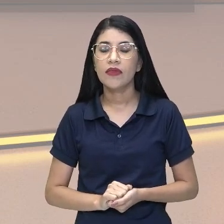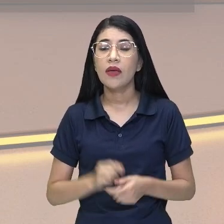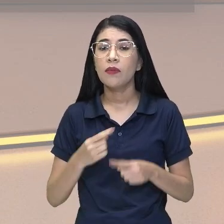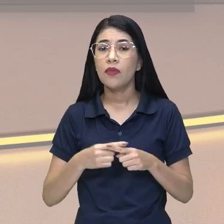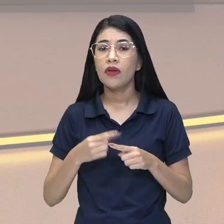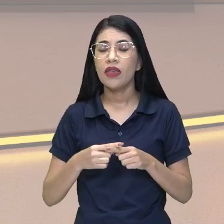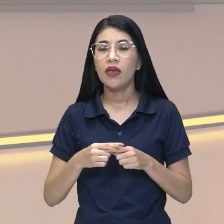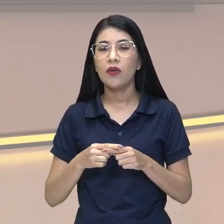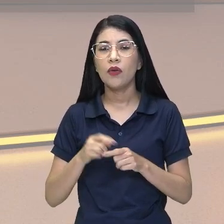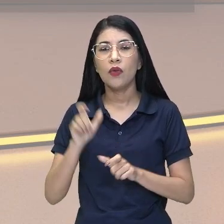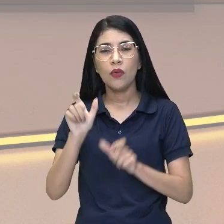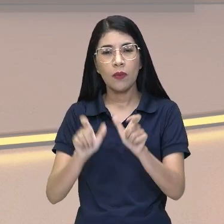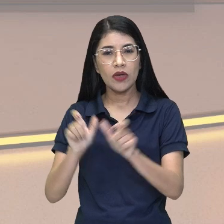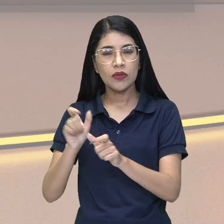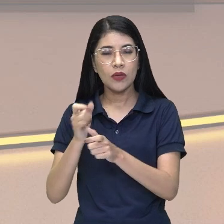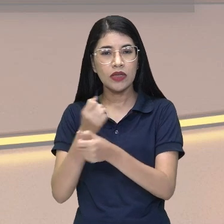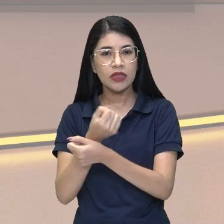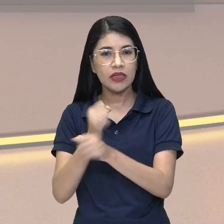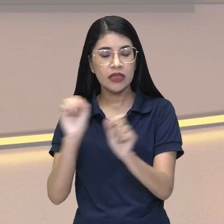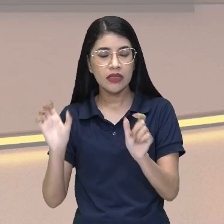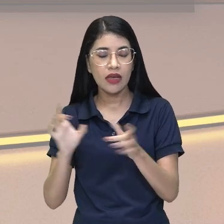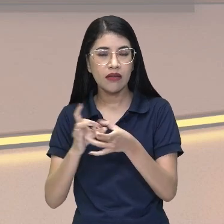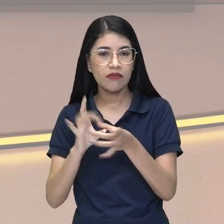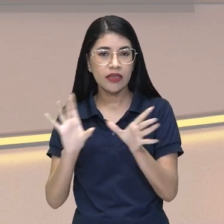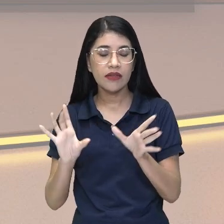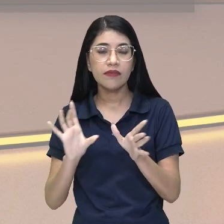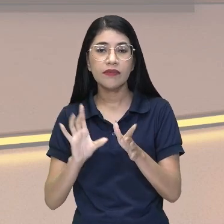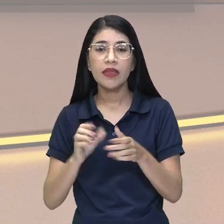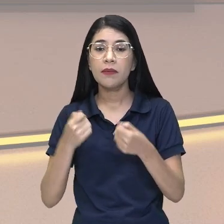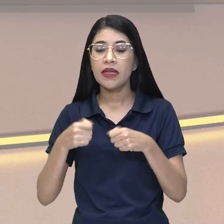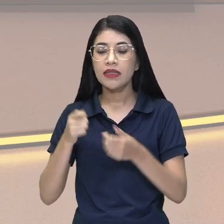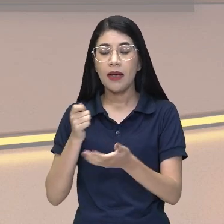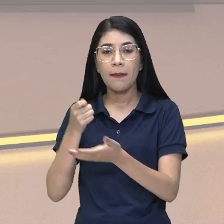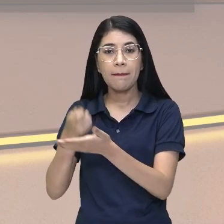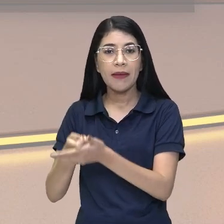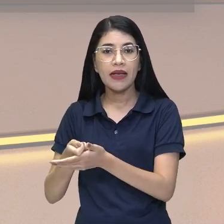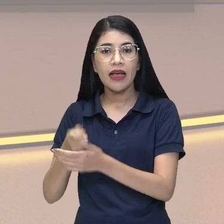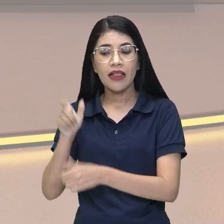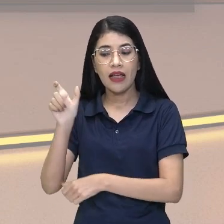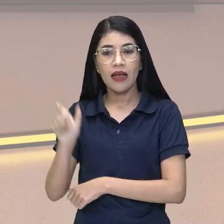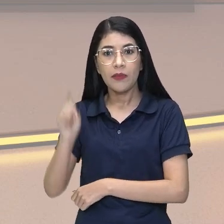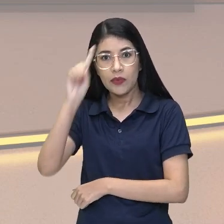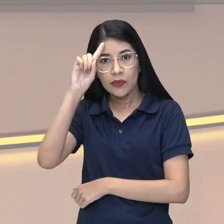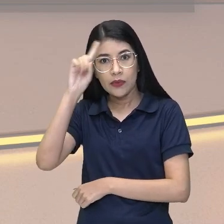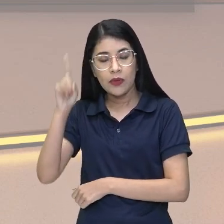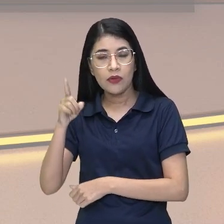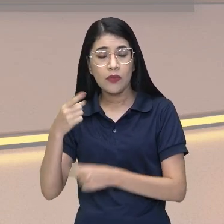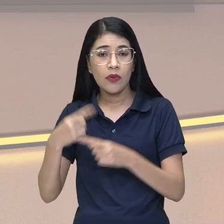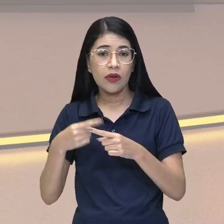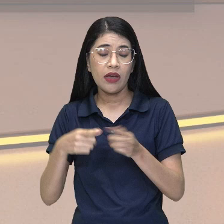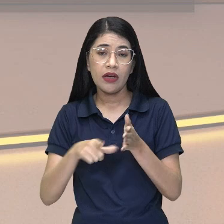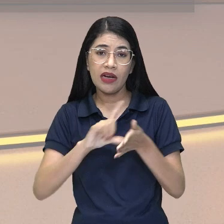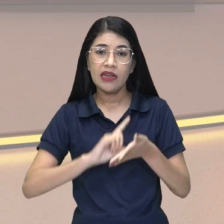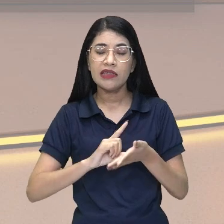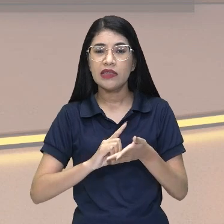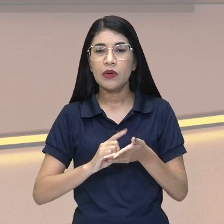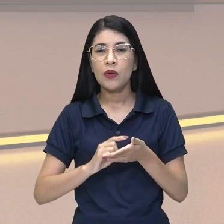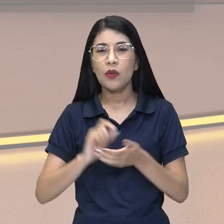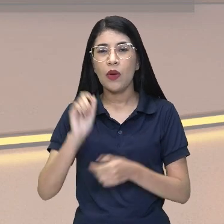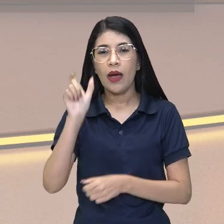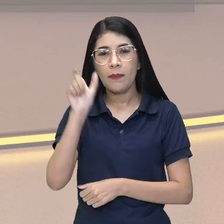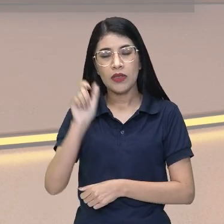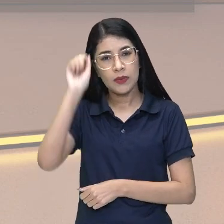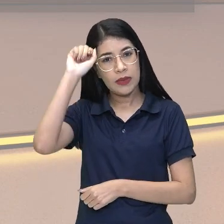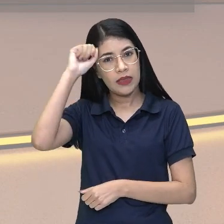ficava liberto, o Estado tinha que pagar. Por quê? Porque como o negro era uma mercadoria, o negro era considerado uma mercadoria, era